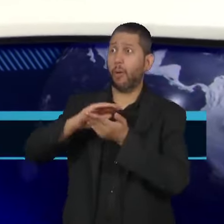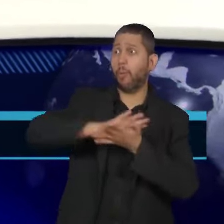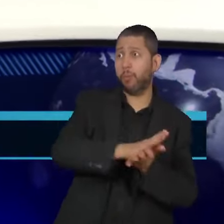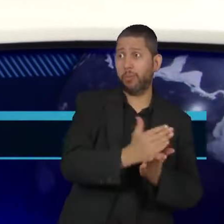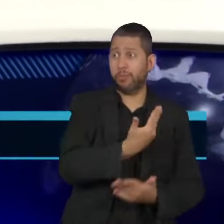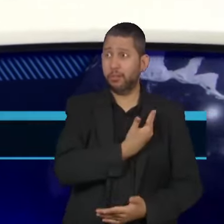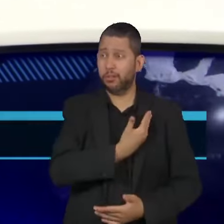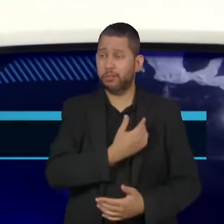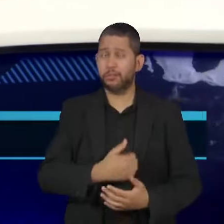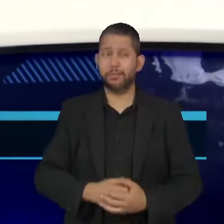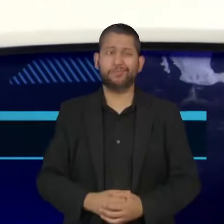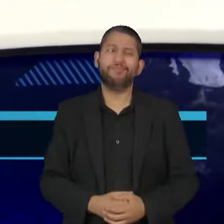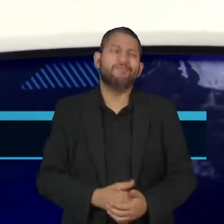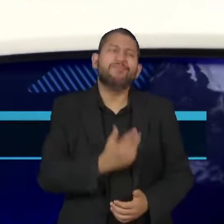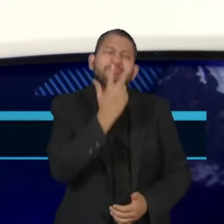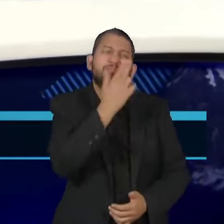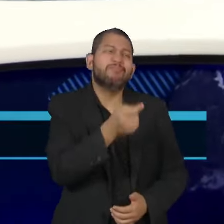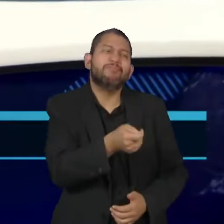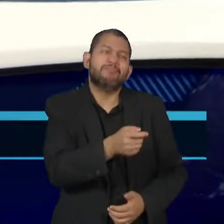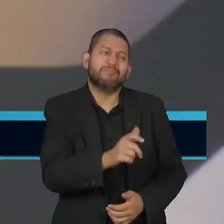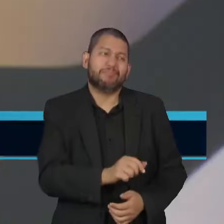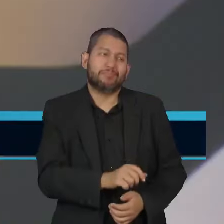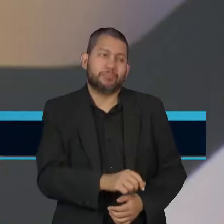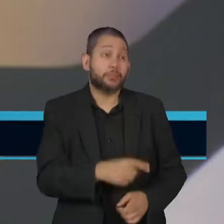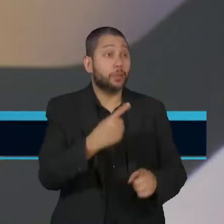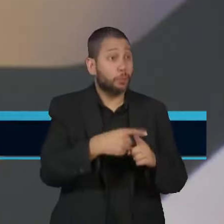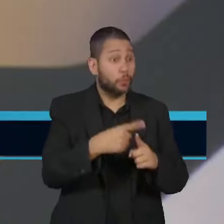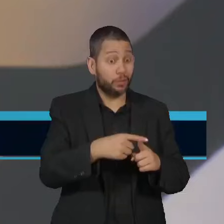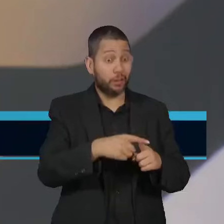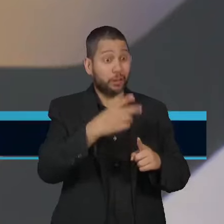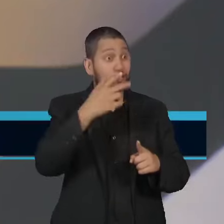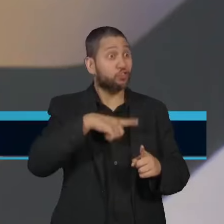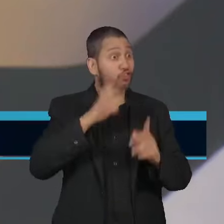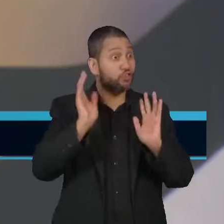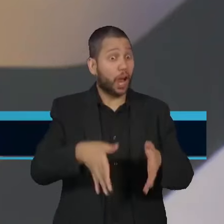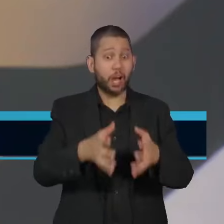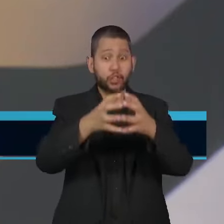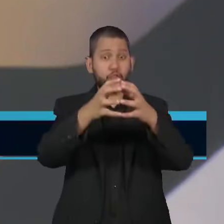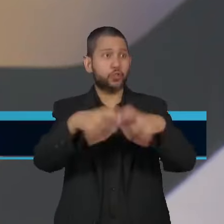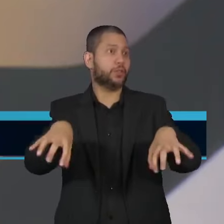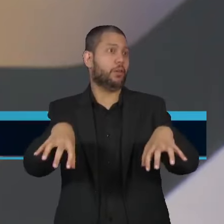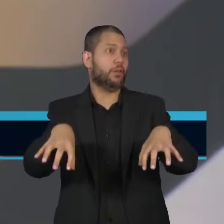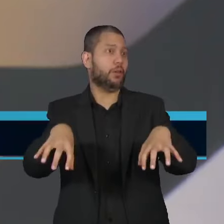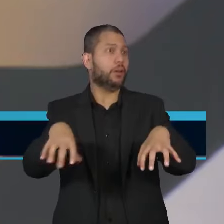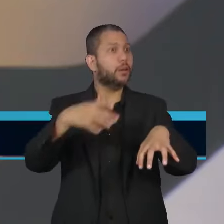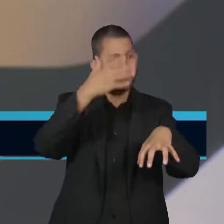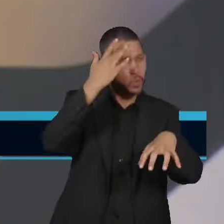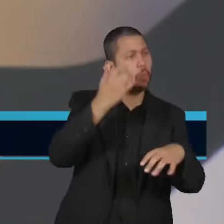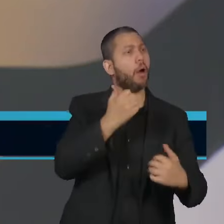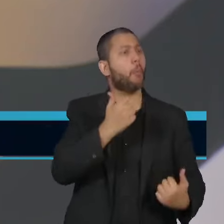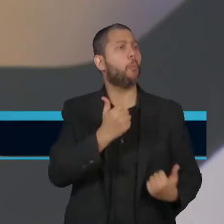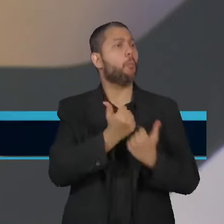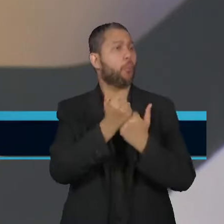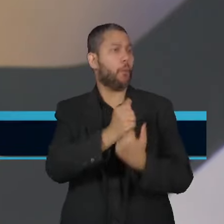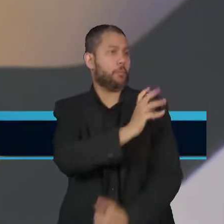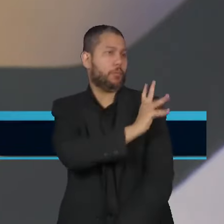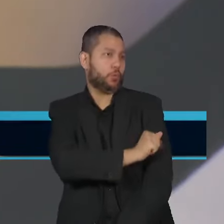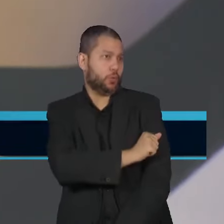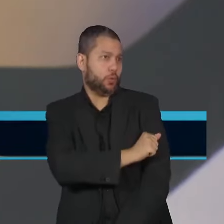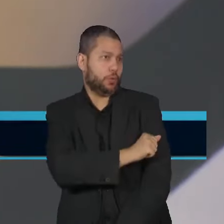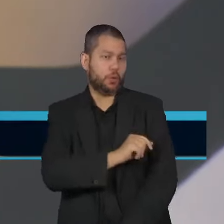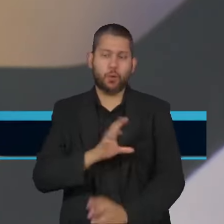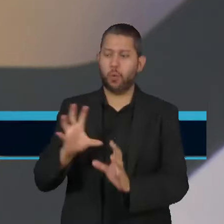mexe pouco em relação ao que já havia de divisão entre as pessoas pró-Palestina e os